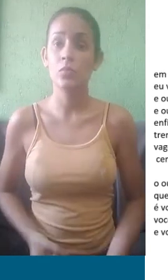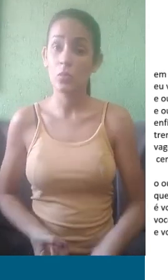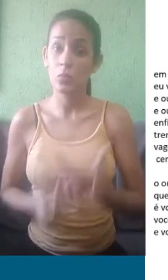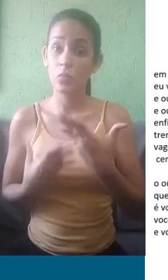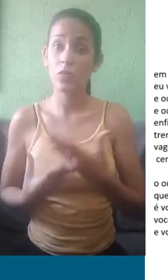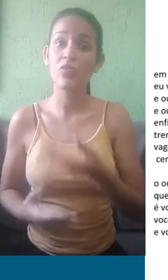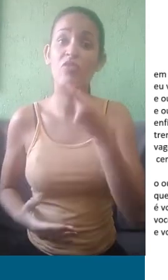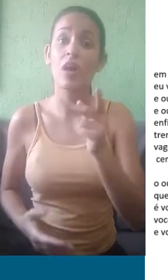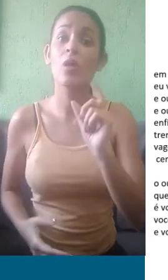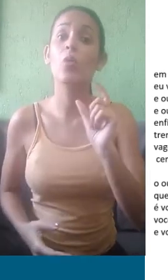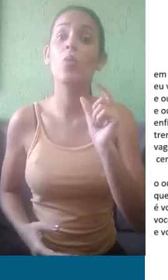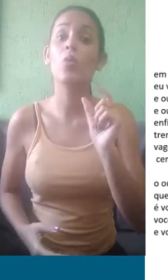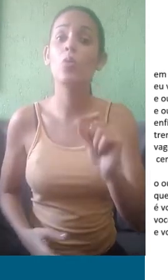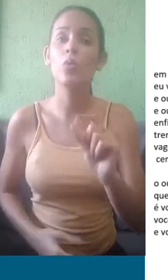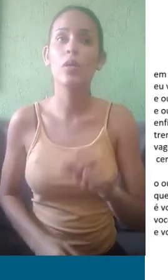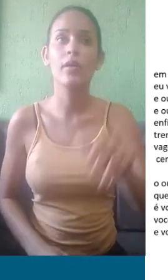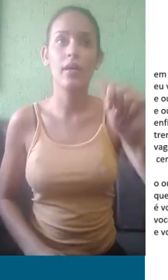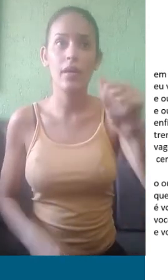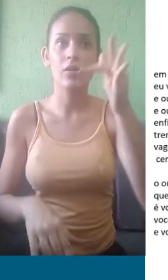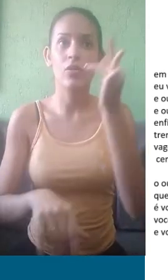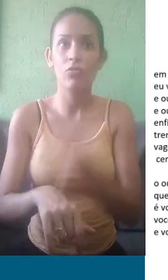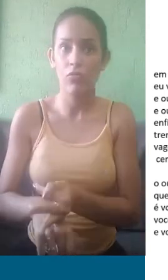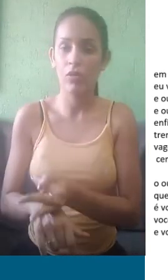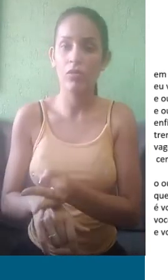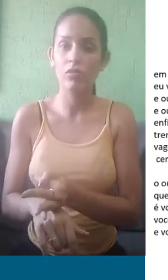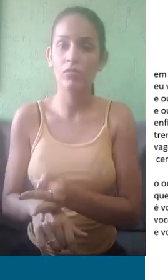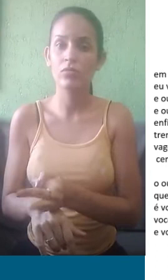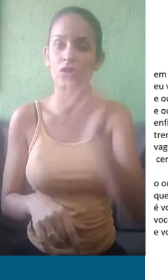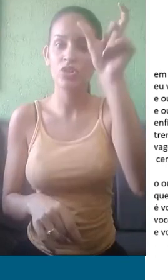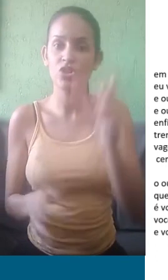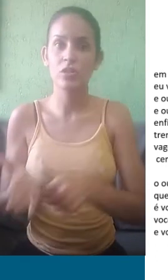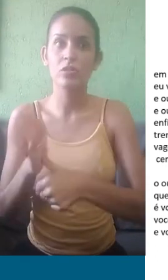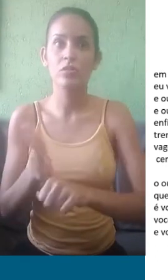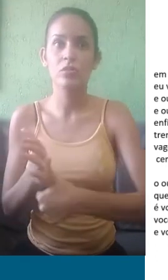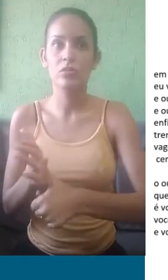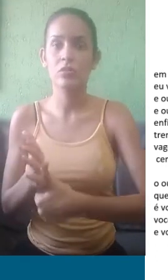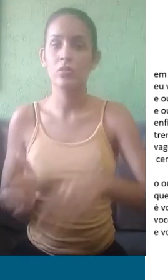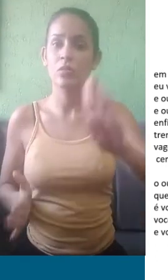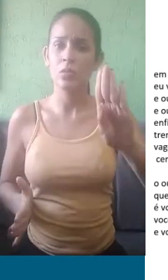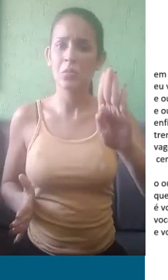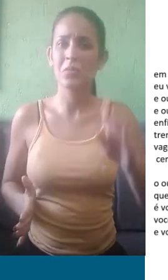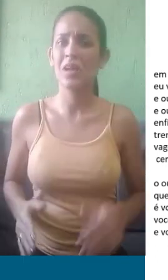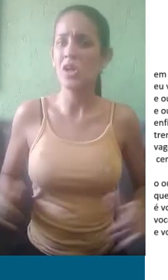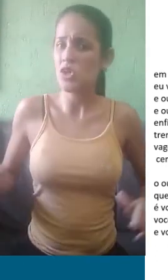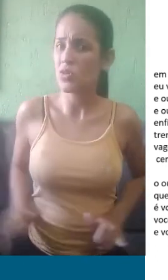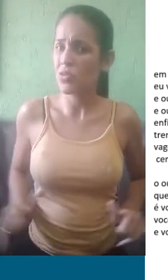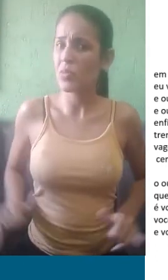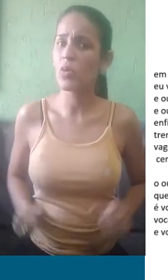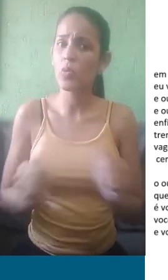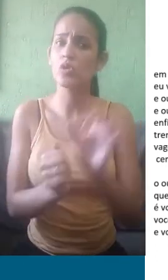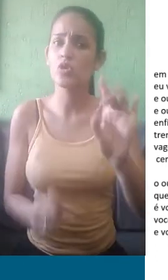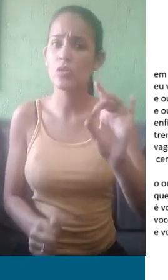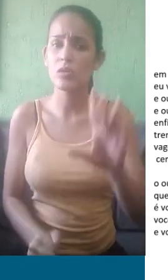ausência de traços identitários, B, angústia com a solidão em público, C, valorização da descoberta